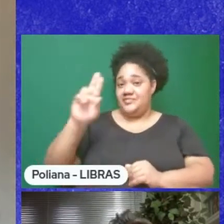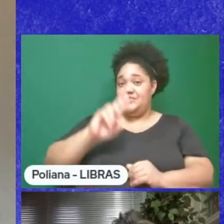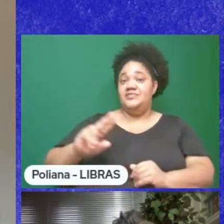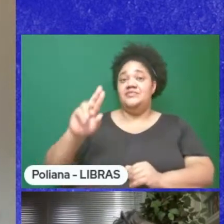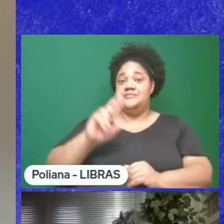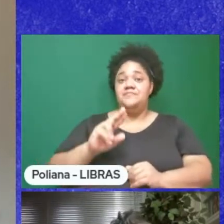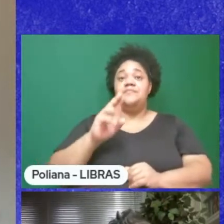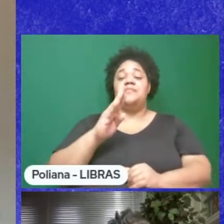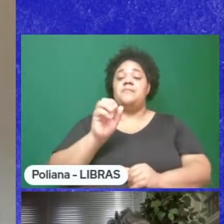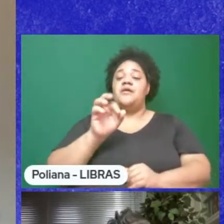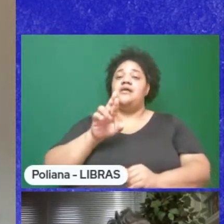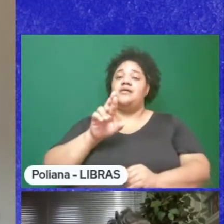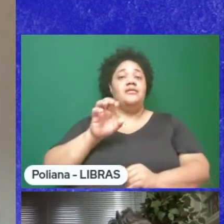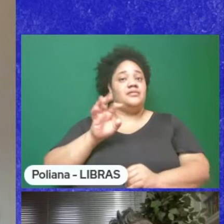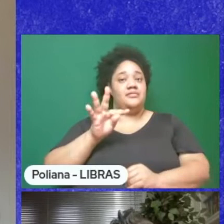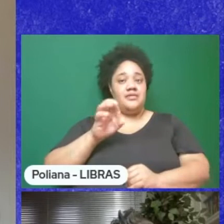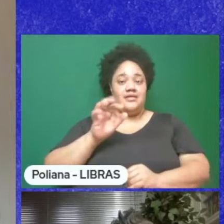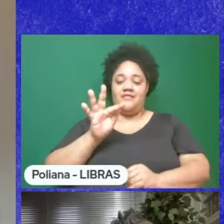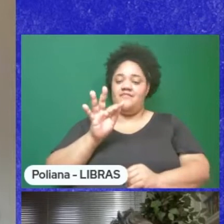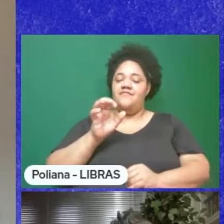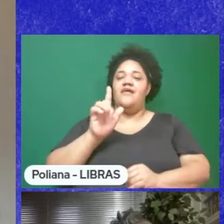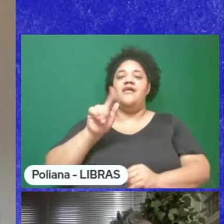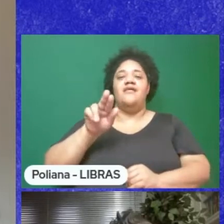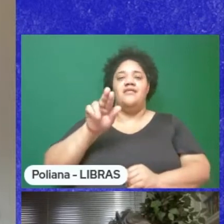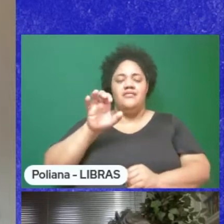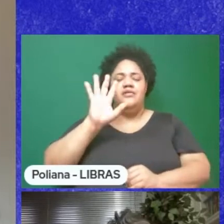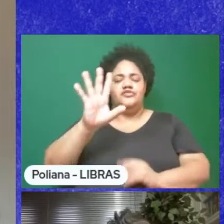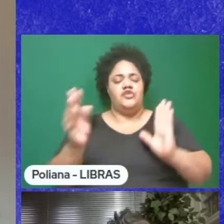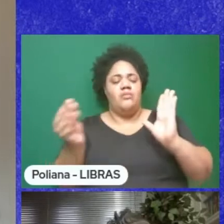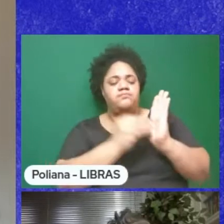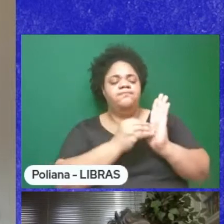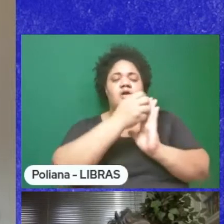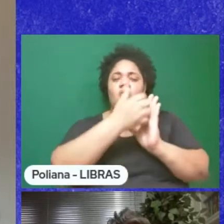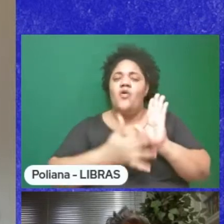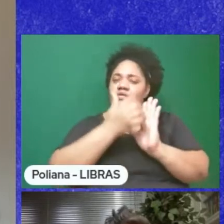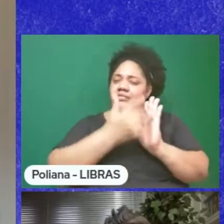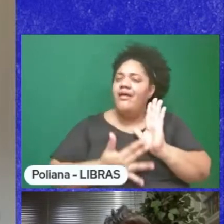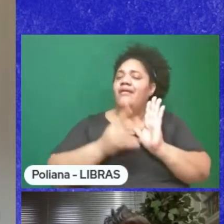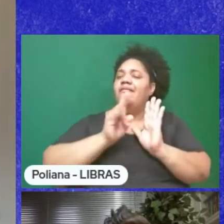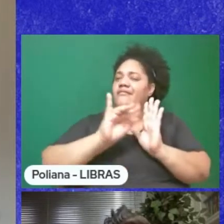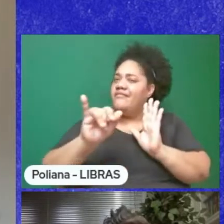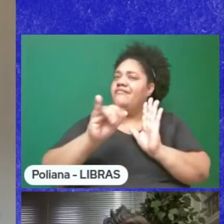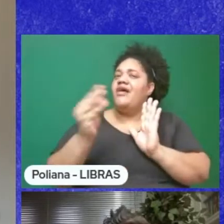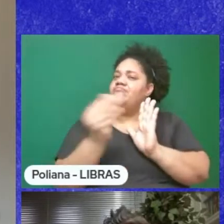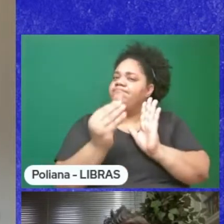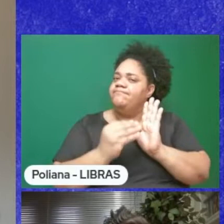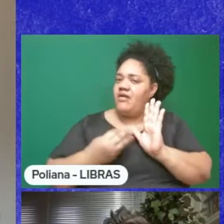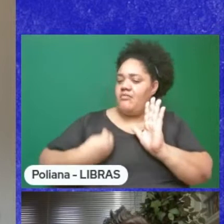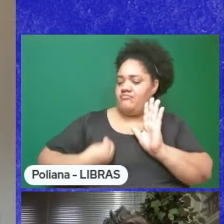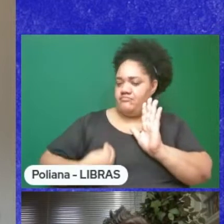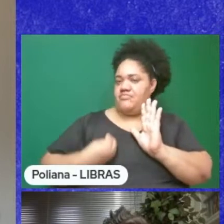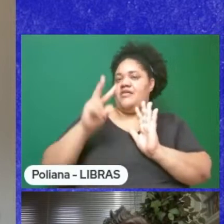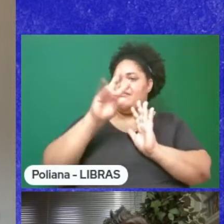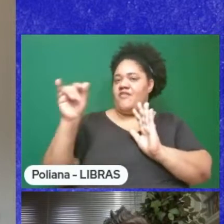Effects, assim. Como eu já tinha no roteiro que isso ia acontecer, que esse personagem iria ser presente ali, né, aquela